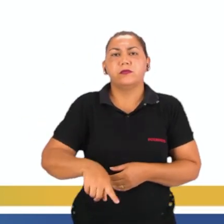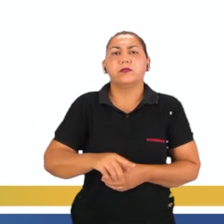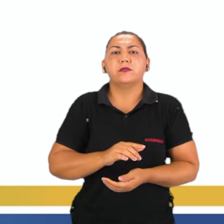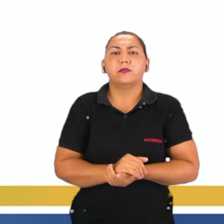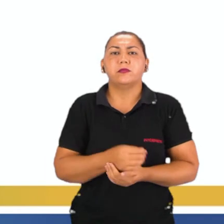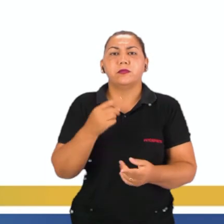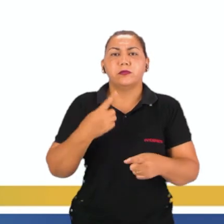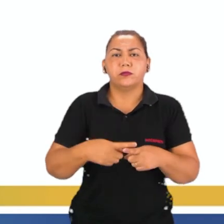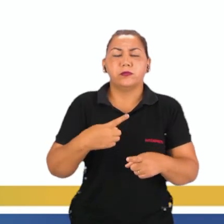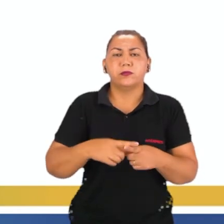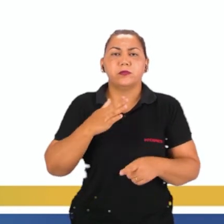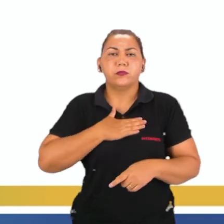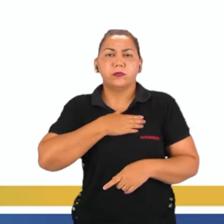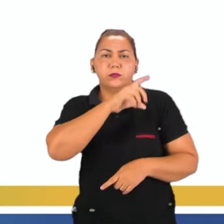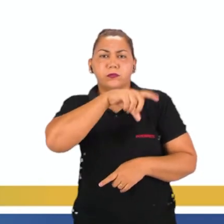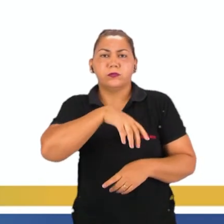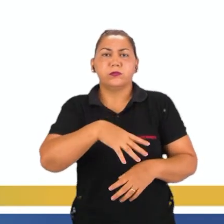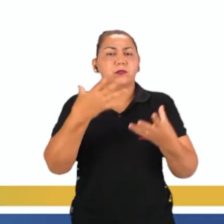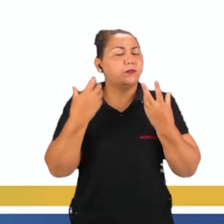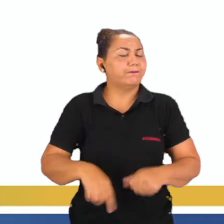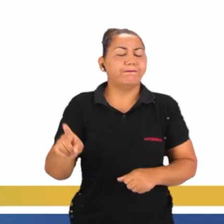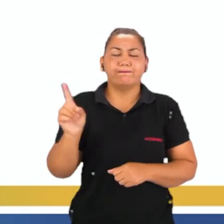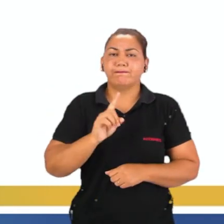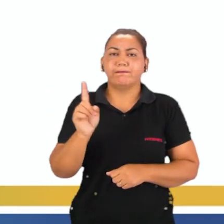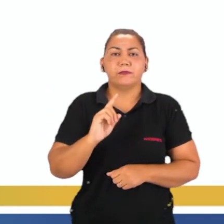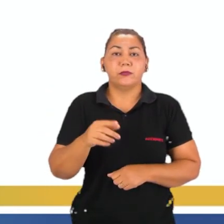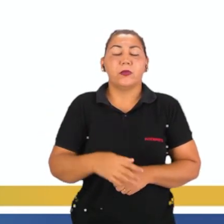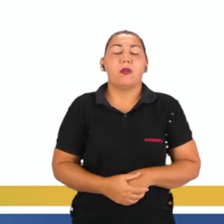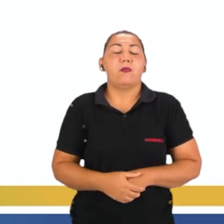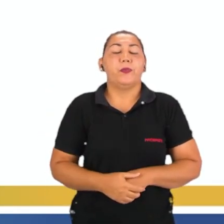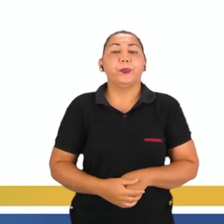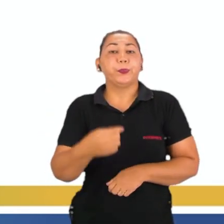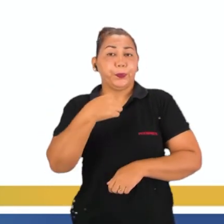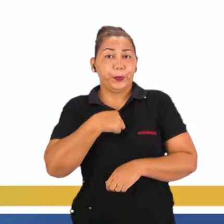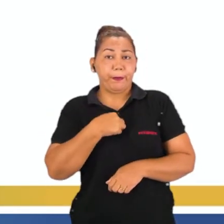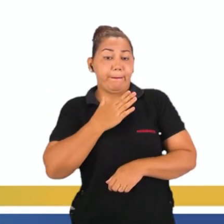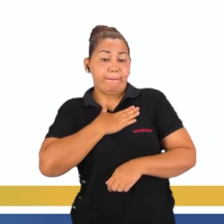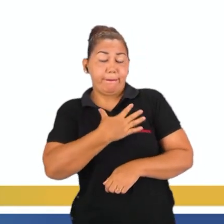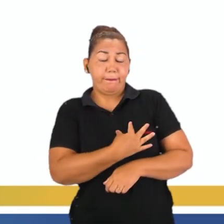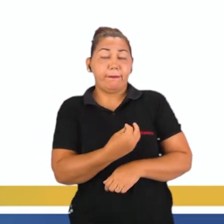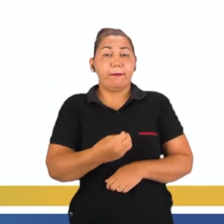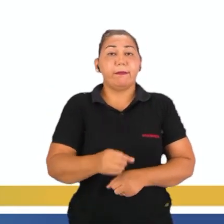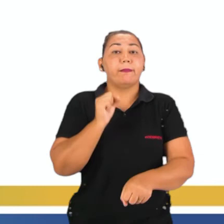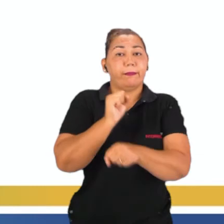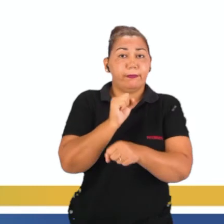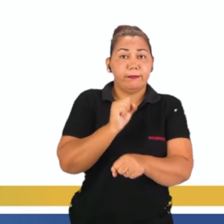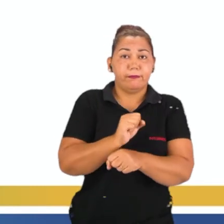não foi aceito. Eu e meu filho aguardamos, portanto, o estorno de R$